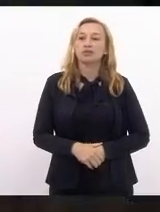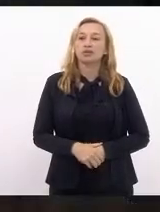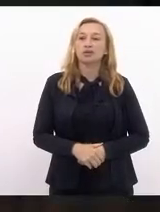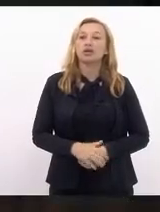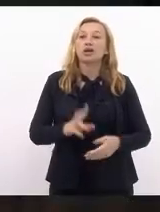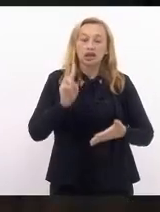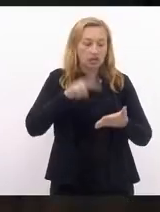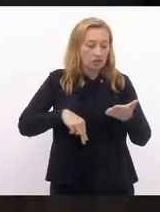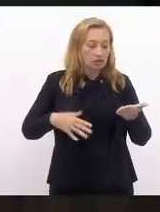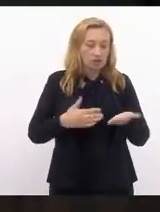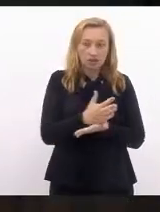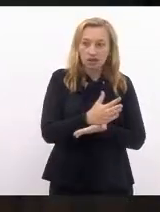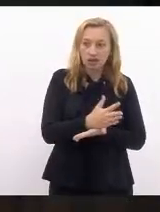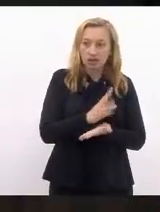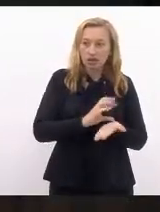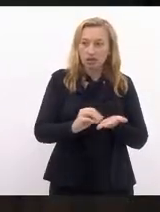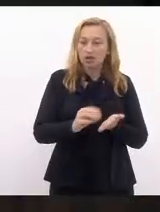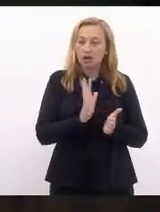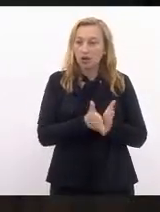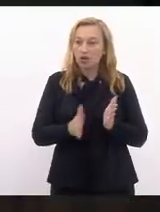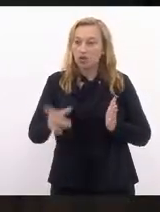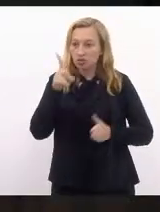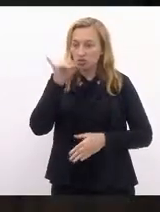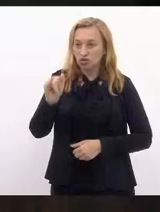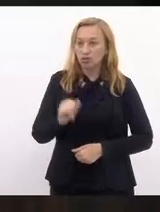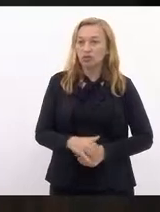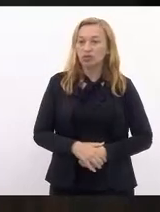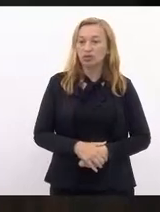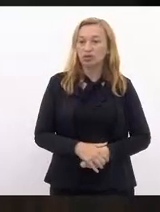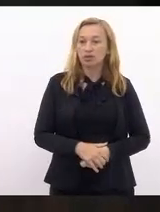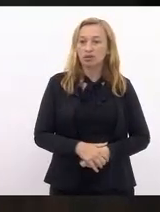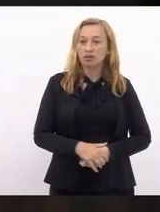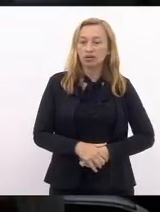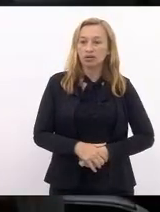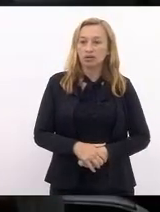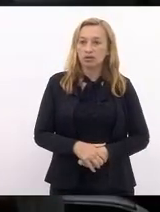Oi livre aprovada a ata passa-se a ordem do dia i